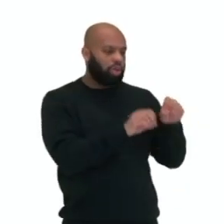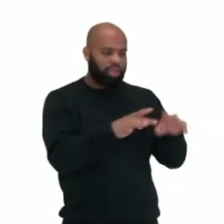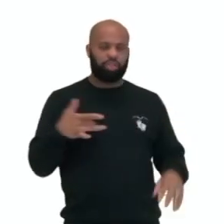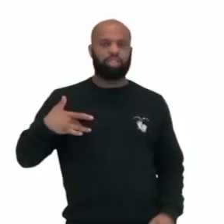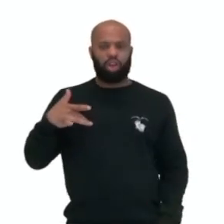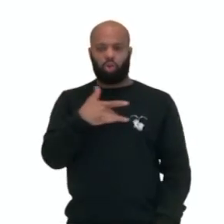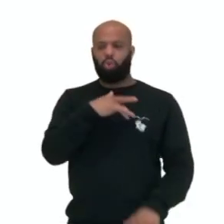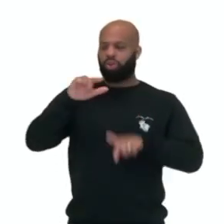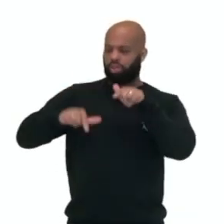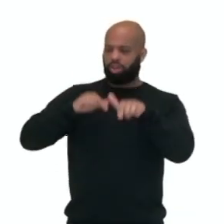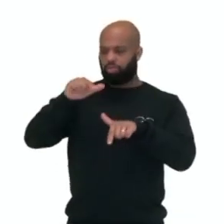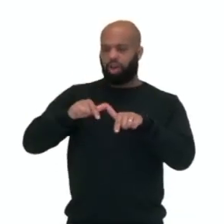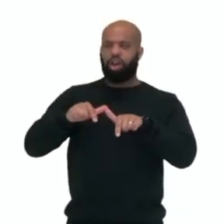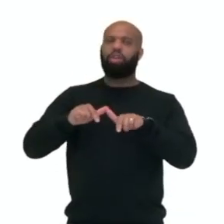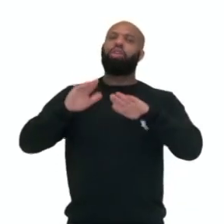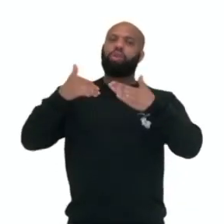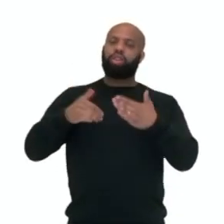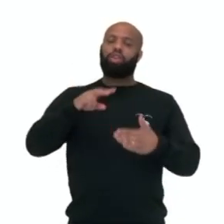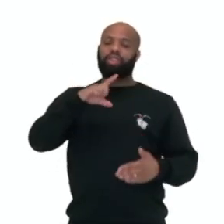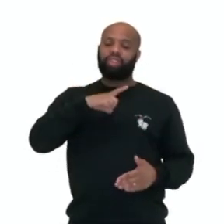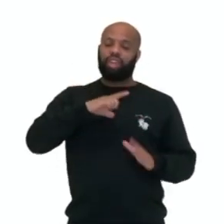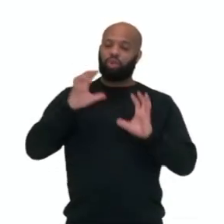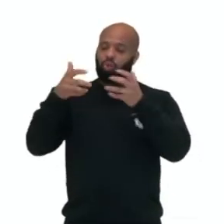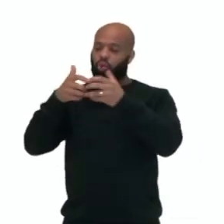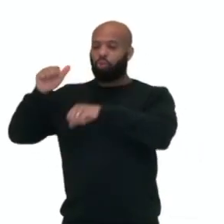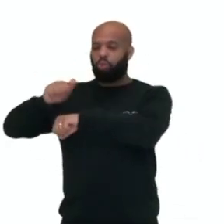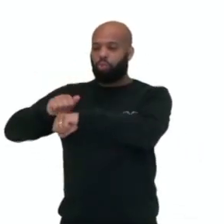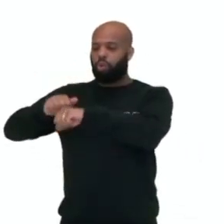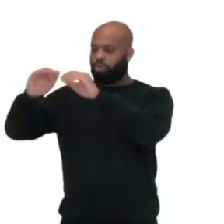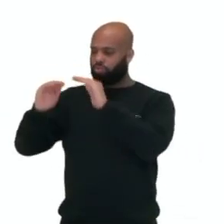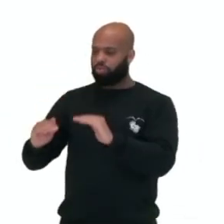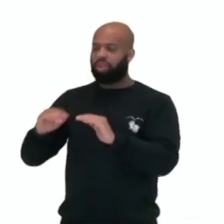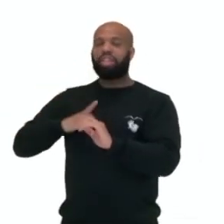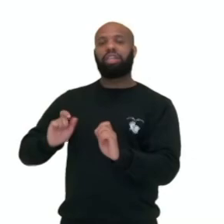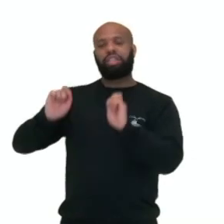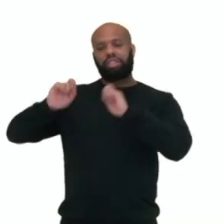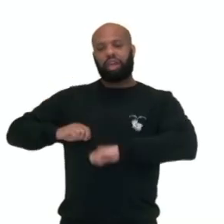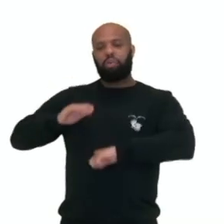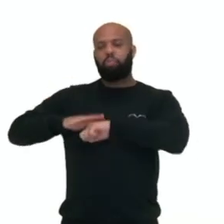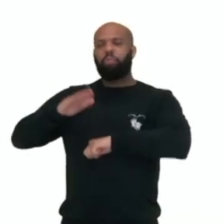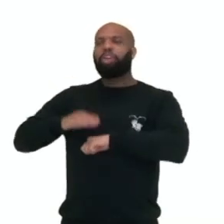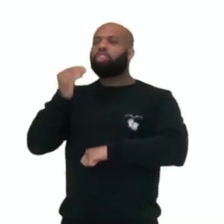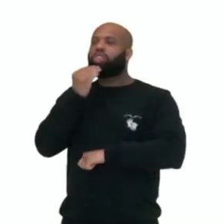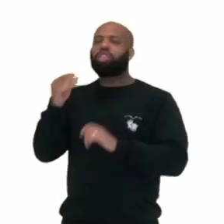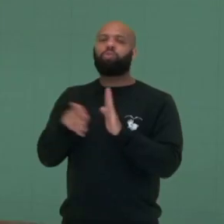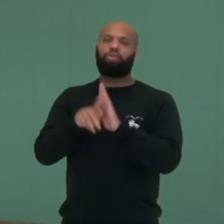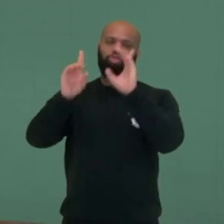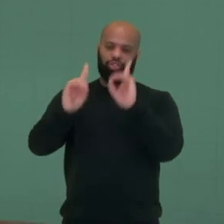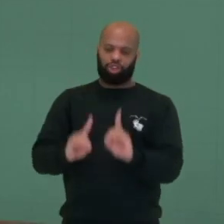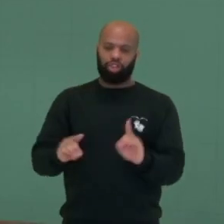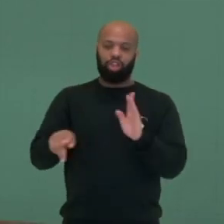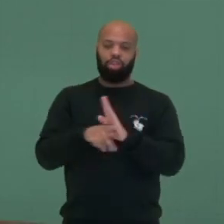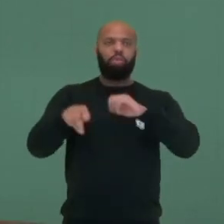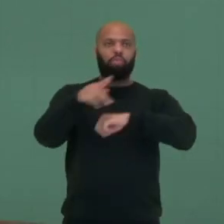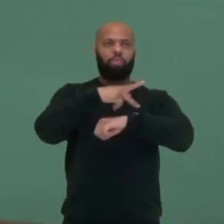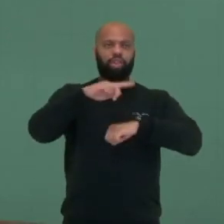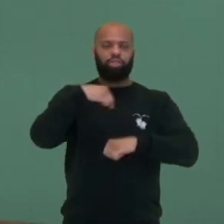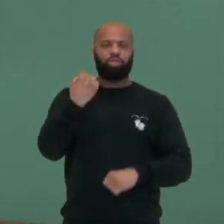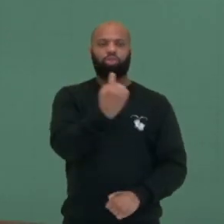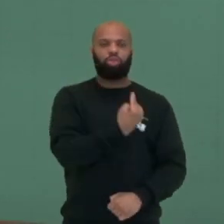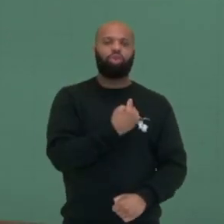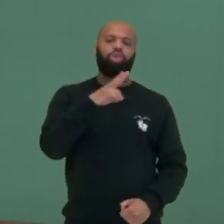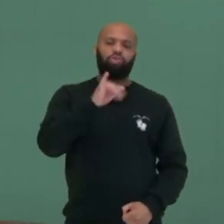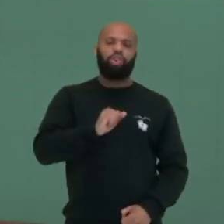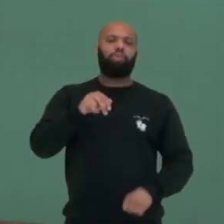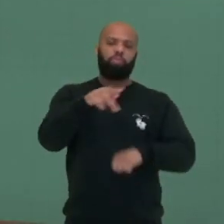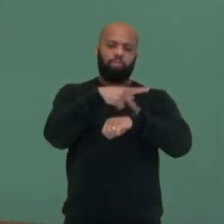saúde, emprego, dando às classes mais pobres maiores possibilidades a esses direitos. Que o nosso país seja o